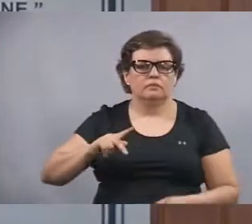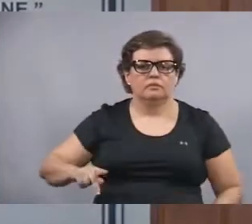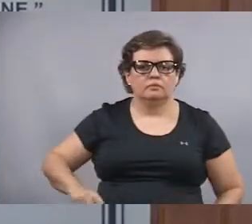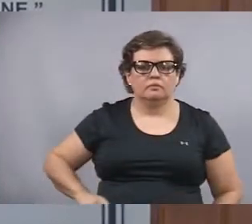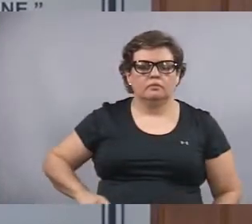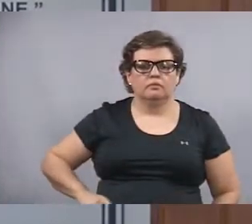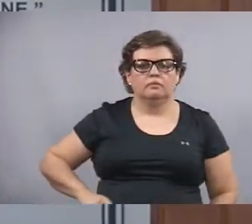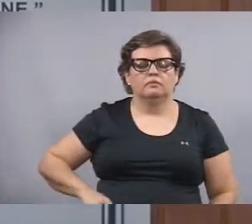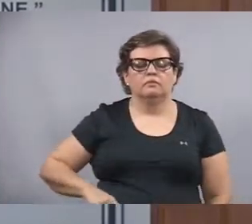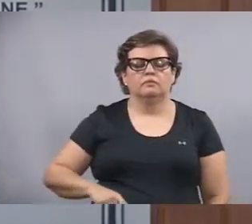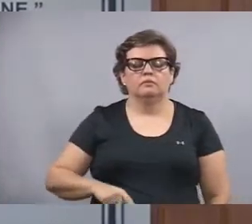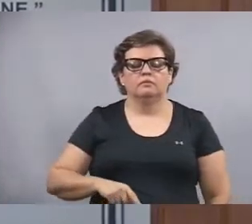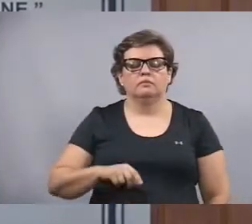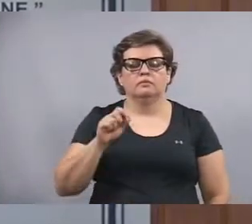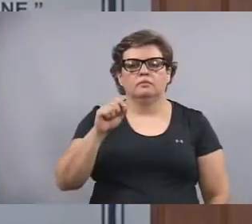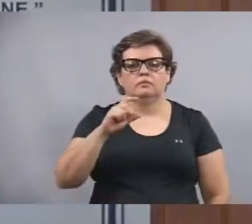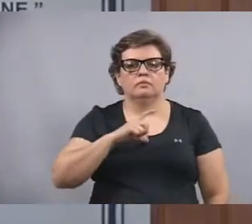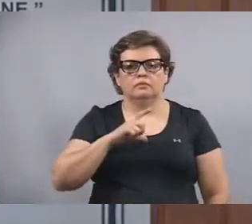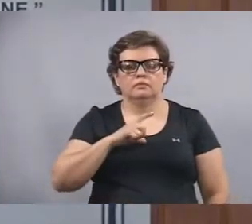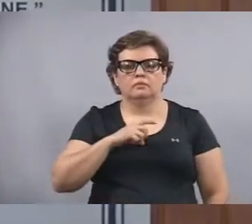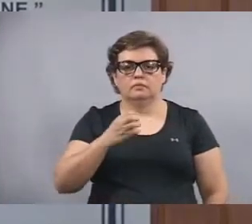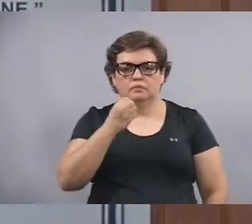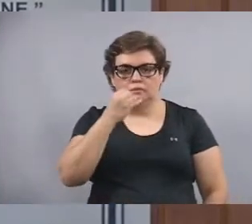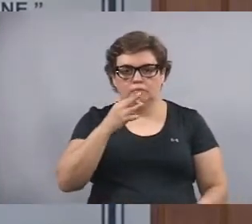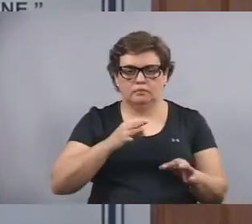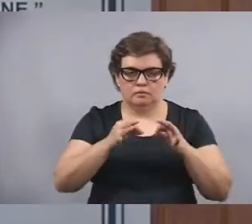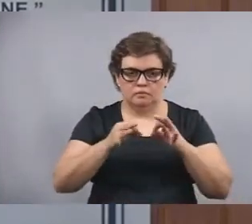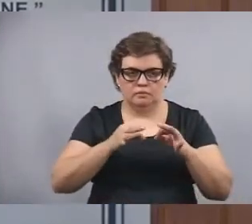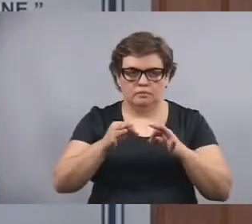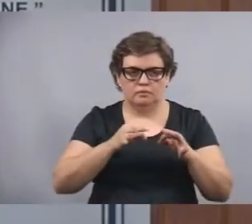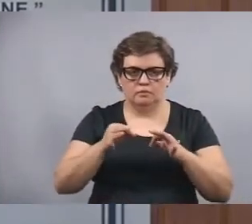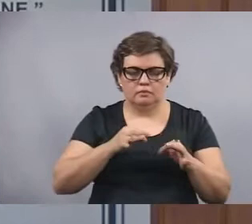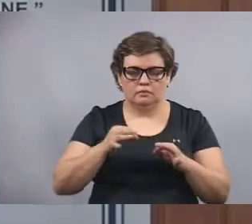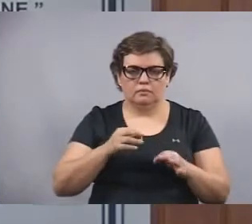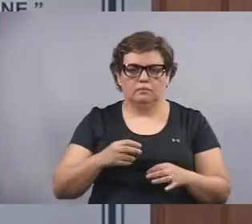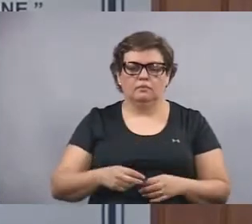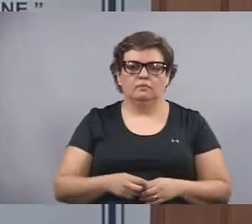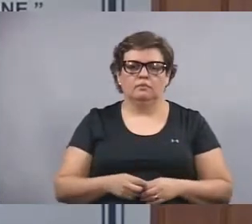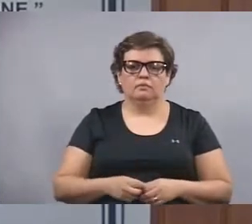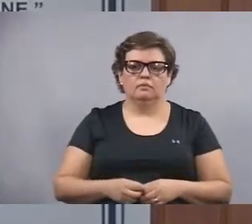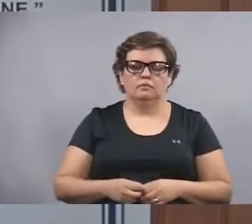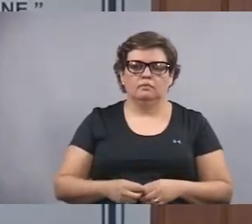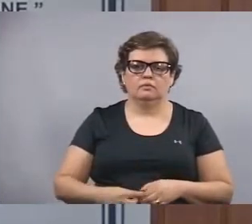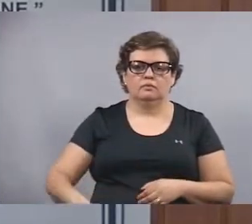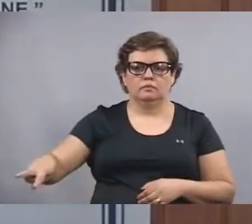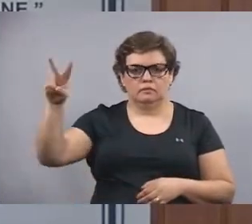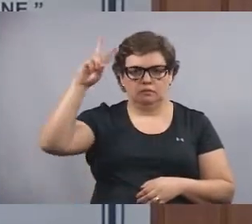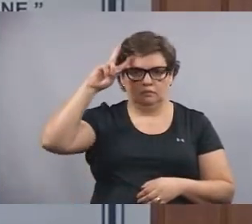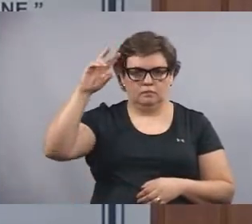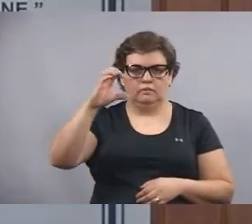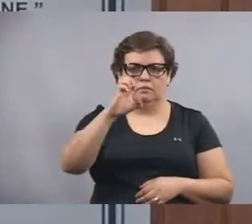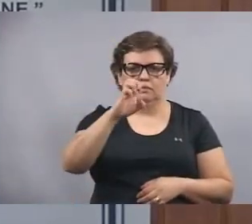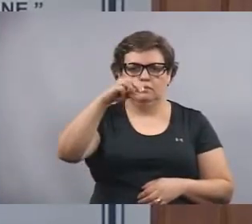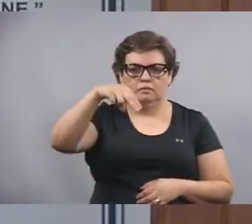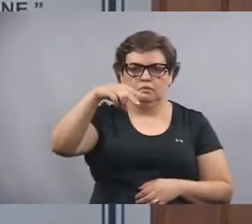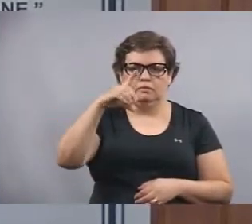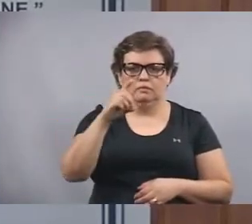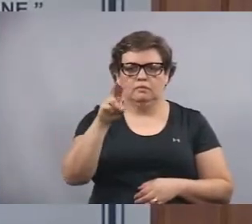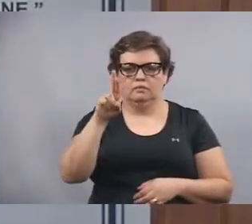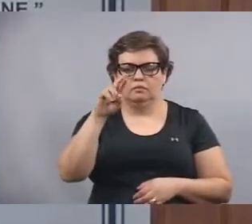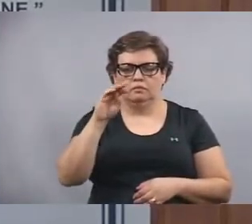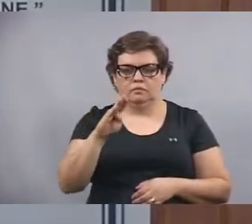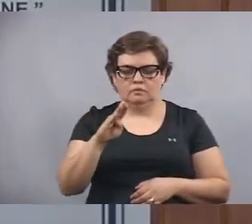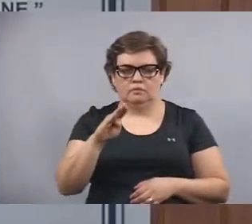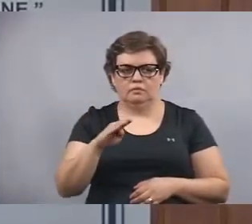para o trânsito. A mudança de vocação da Indurbe é uma ação que essa casa, eu tenho certeza, vai apoiar. As